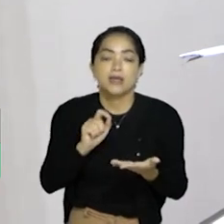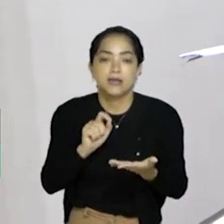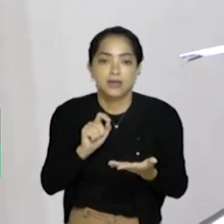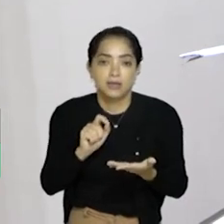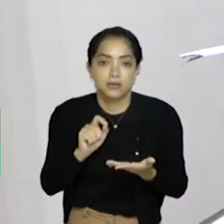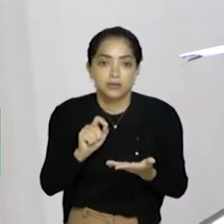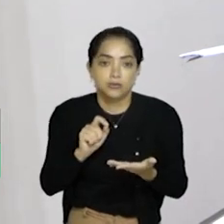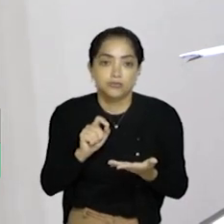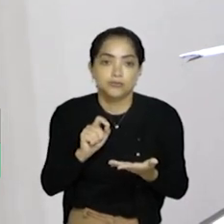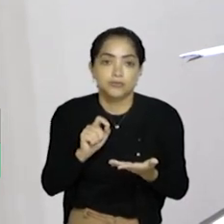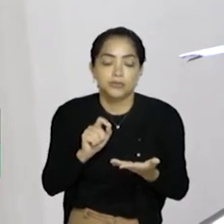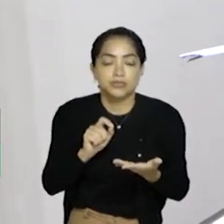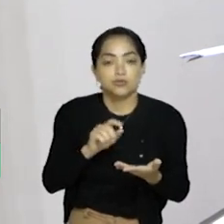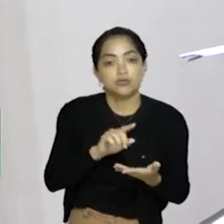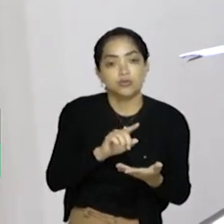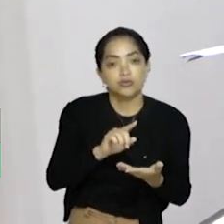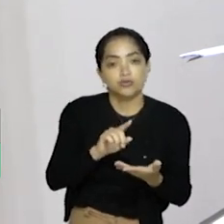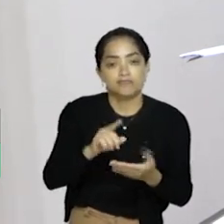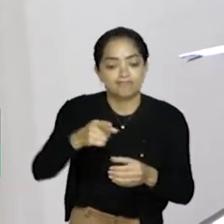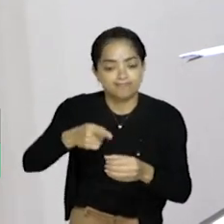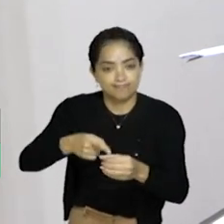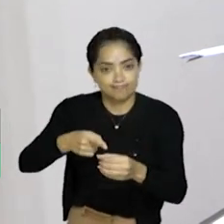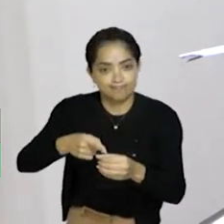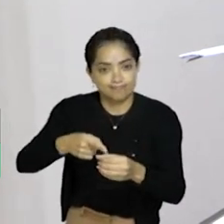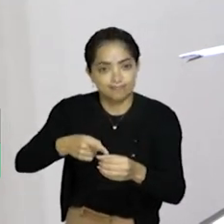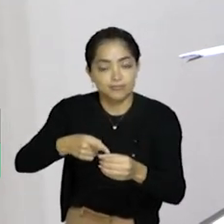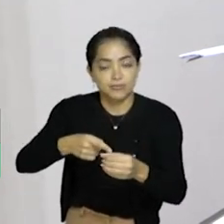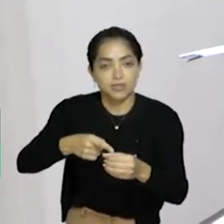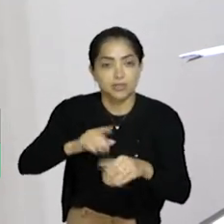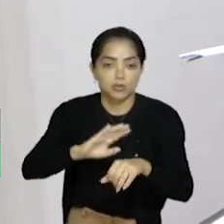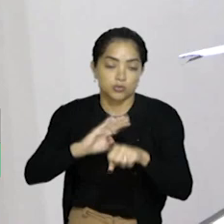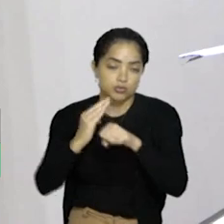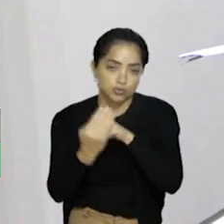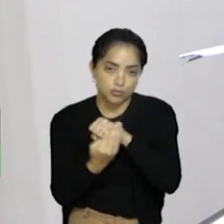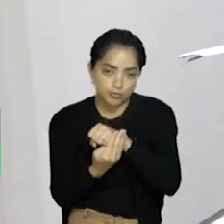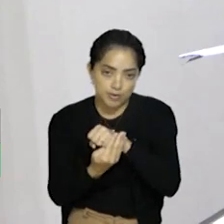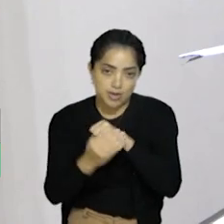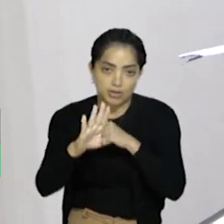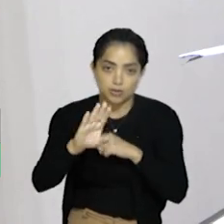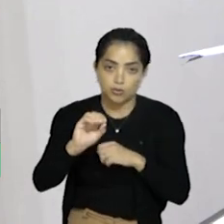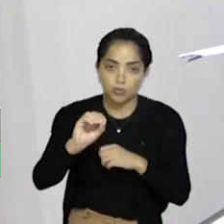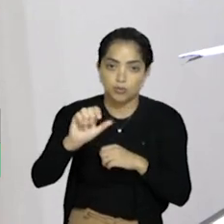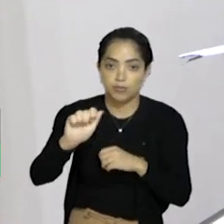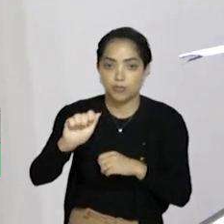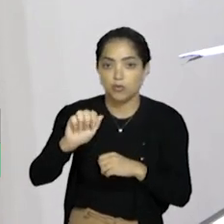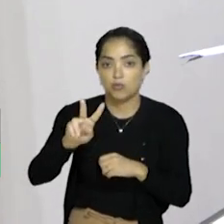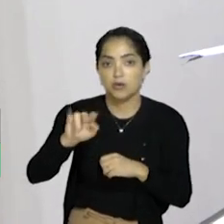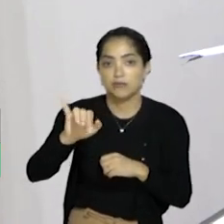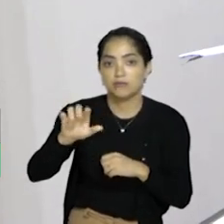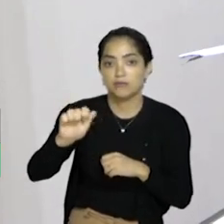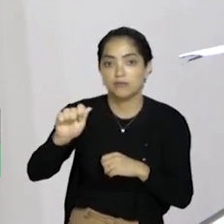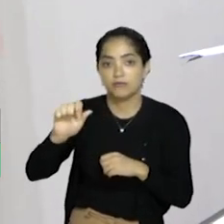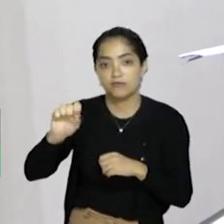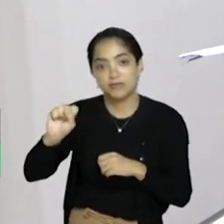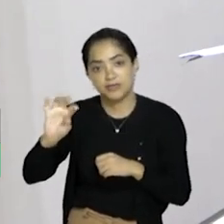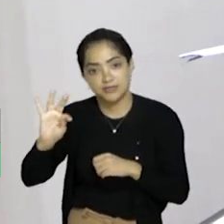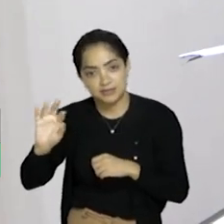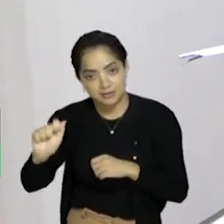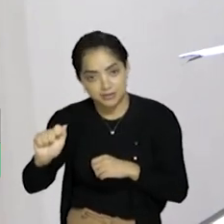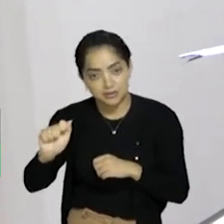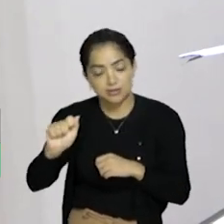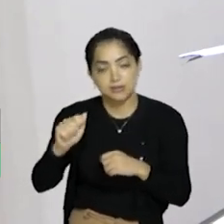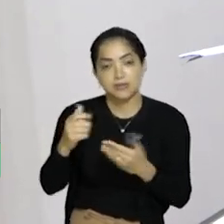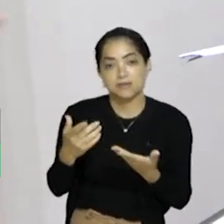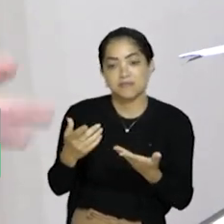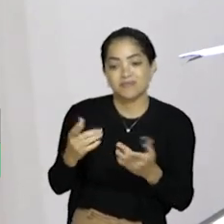no complexo de segurança lá no bairro Boa Vista num prédio acanhado que não tem